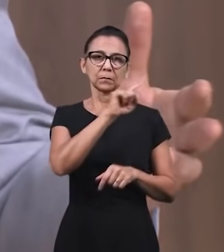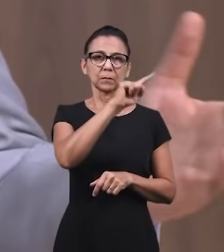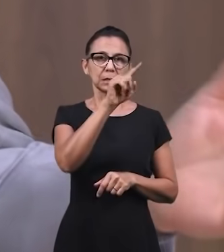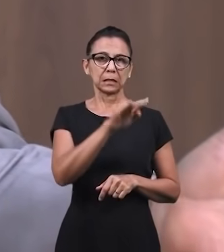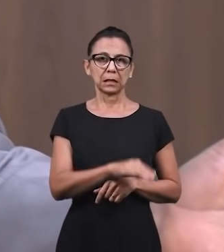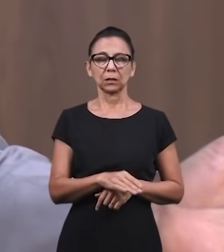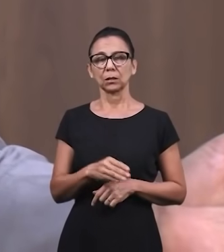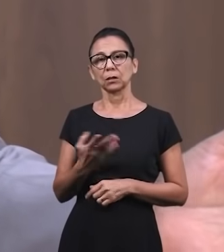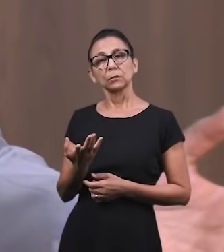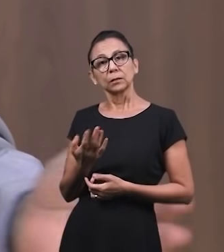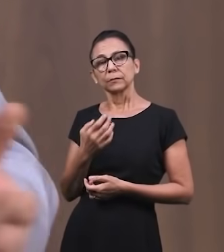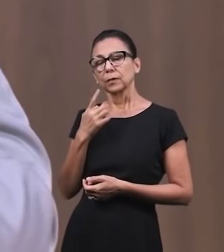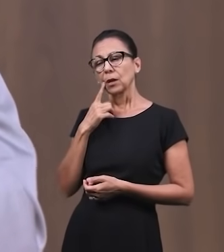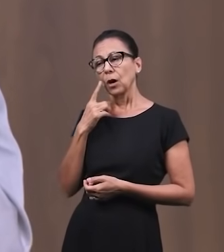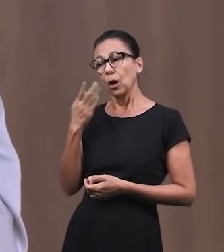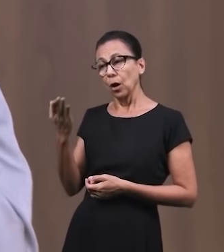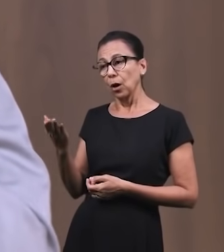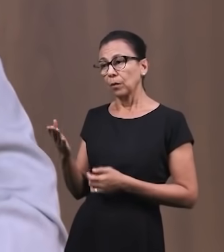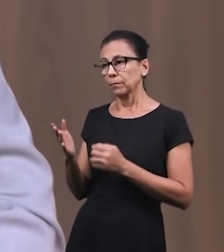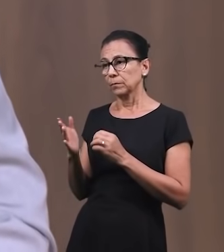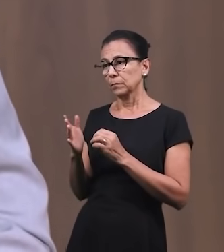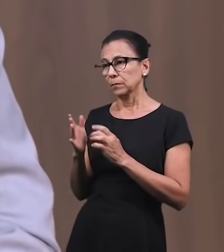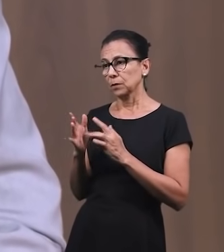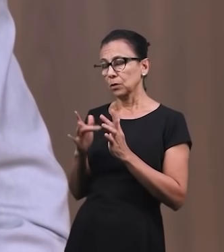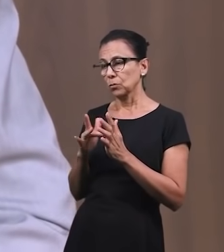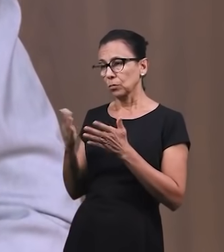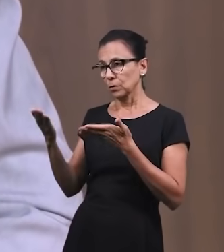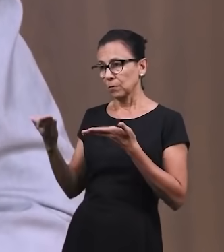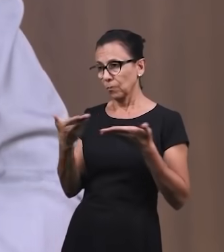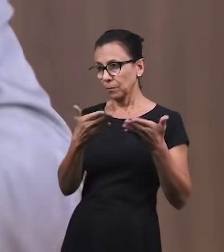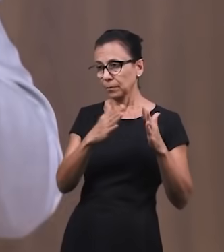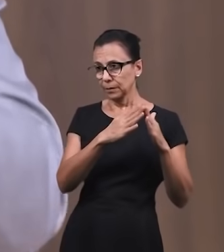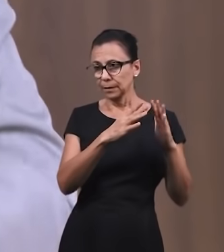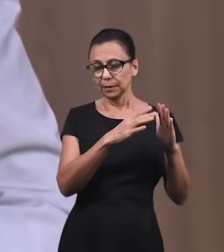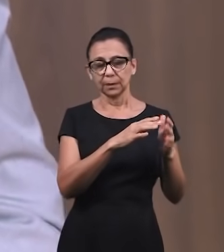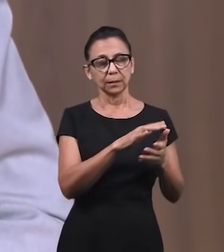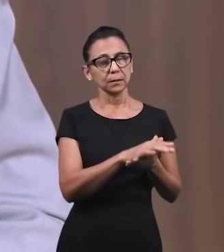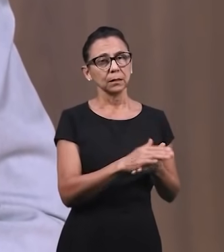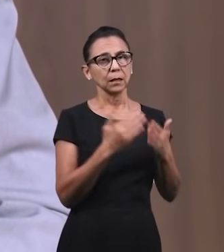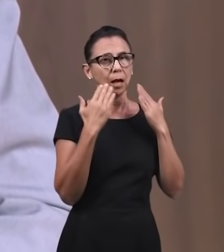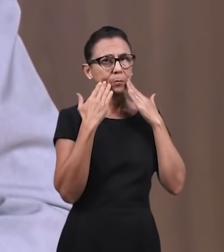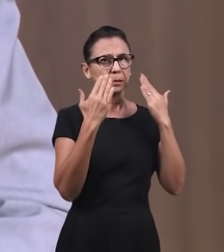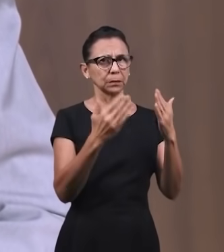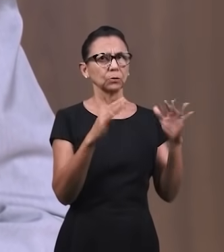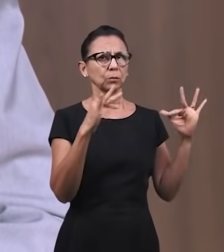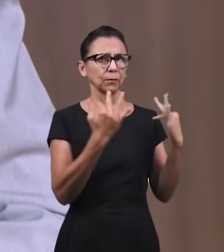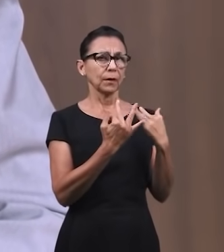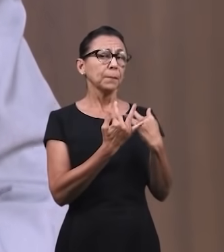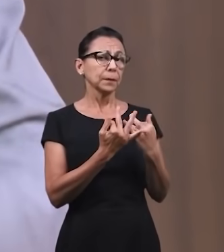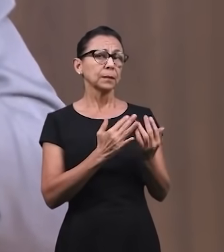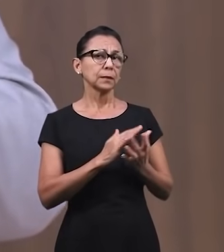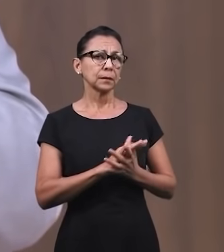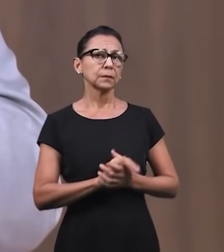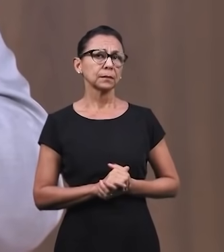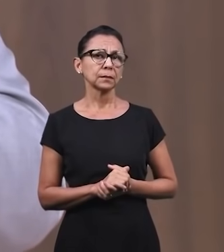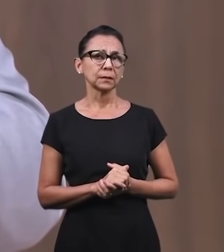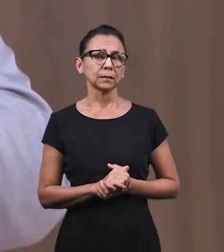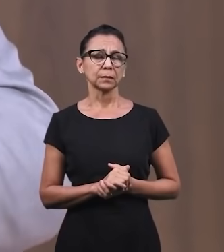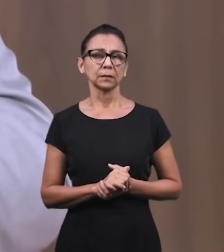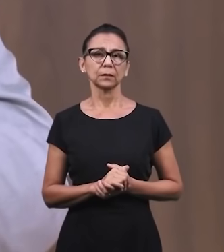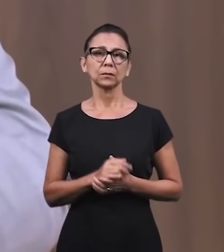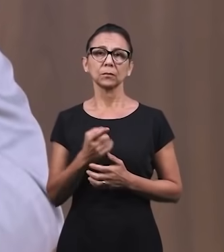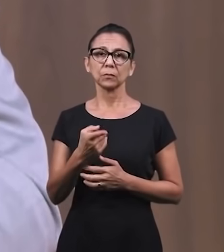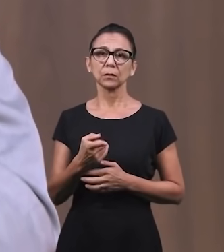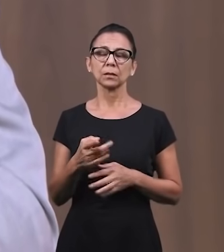filhos, eu trouxe Jesus para dentro da minha casa. Essa pode ser a sua experiência. Você pode testemunhar